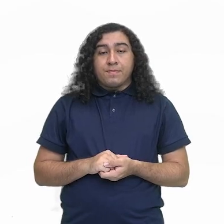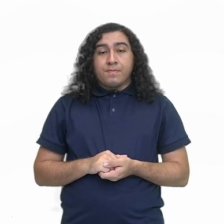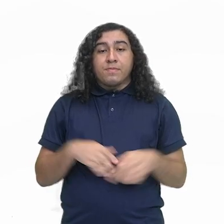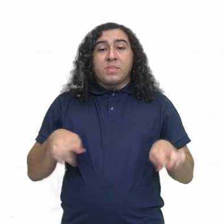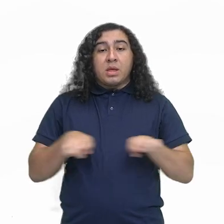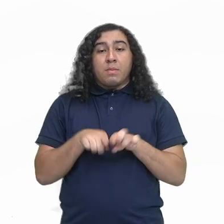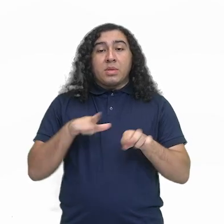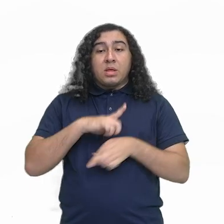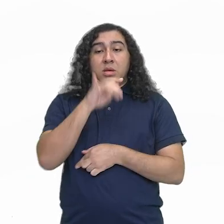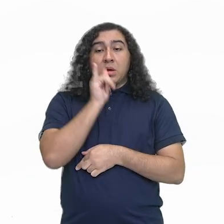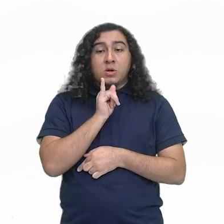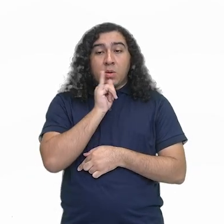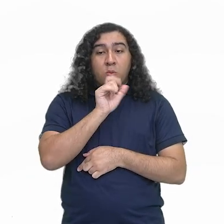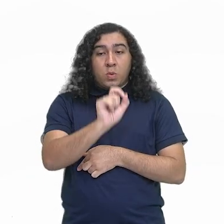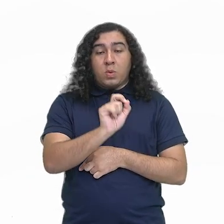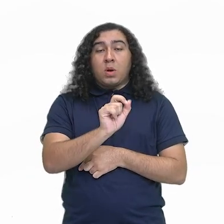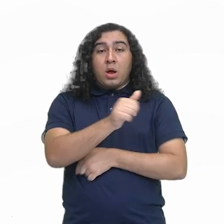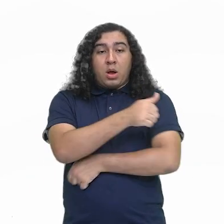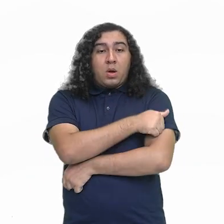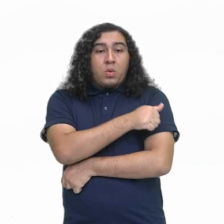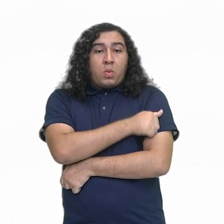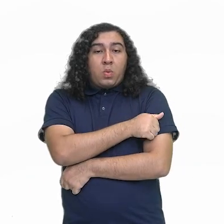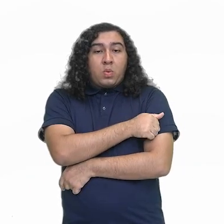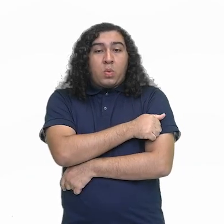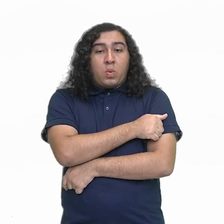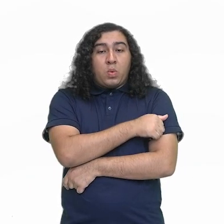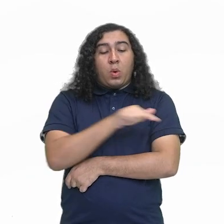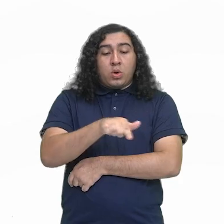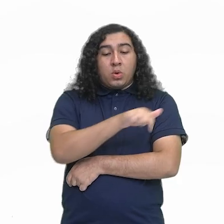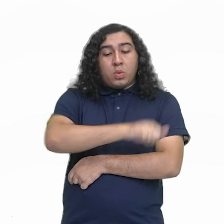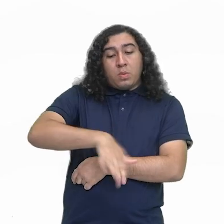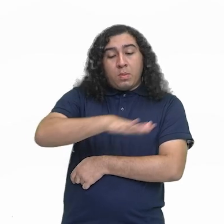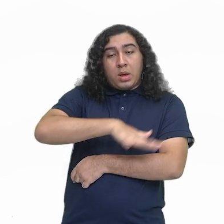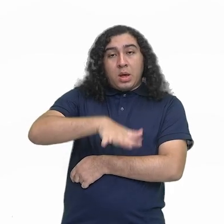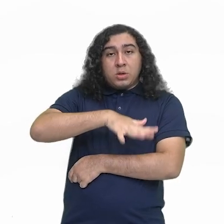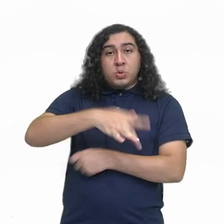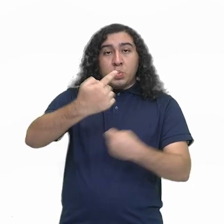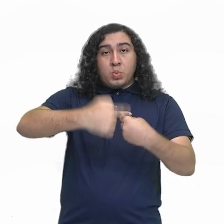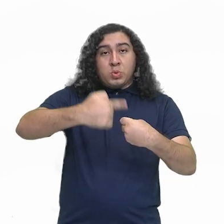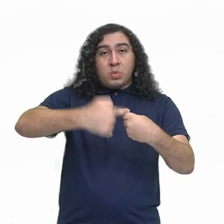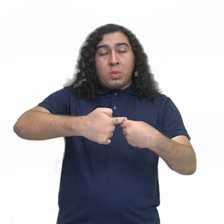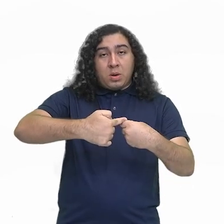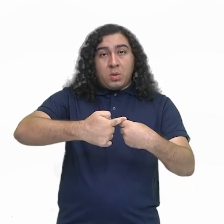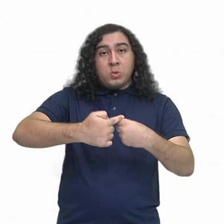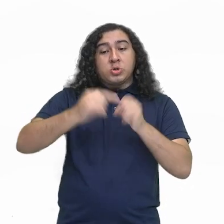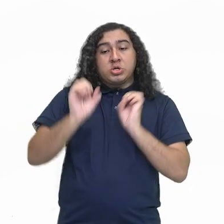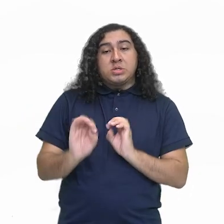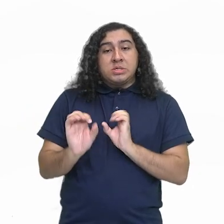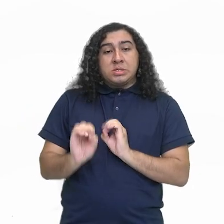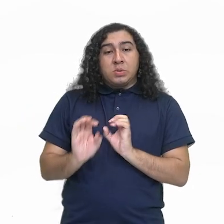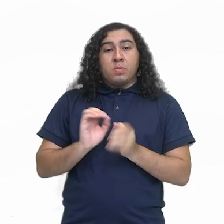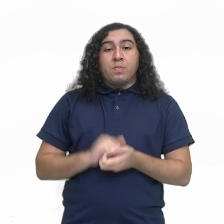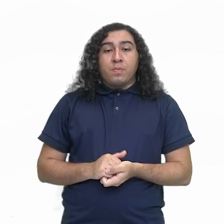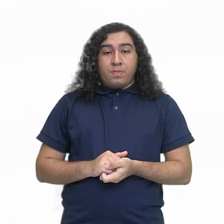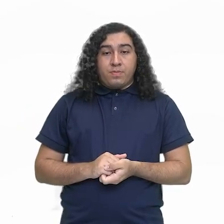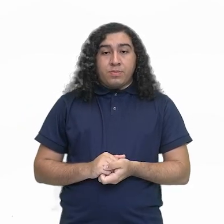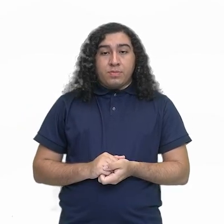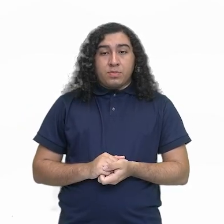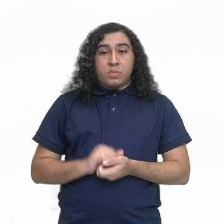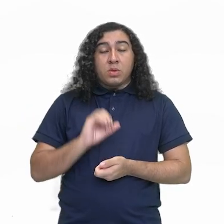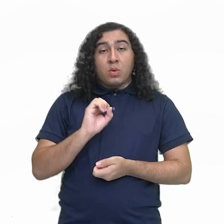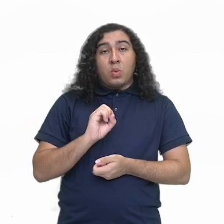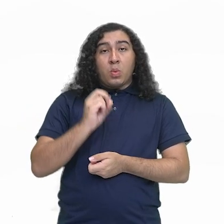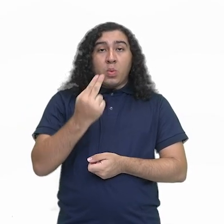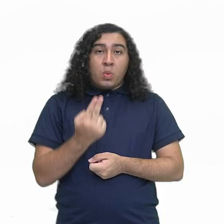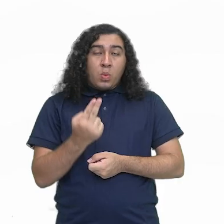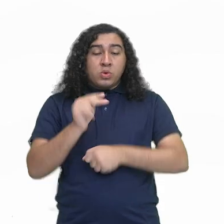como exemplo, estudante de uma rede municipal, né, de ensino, ou